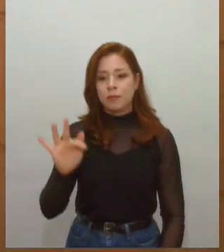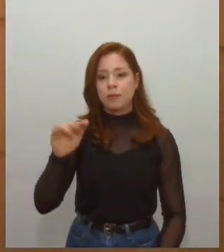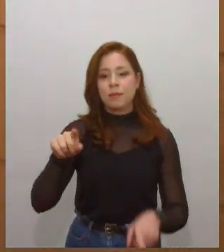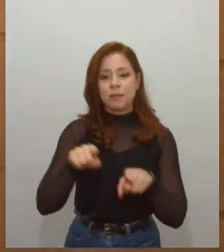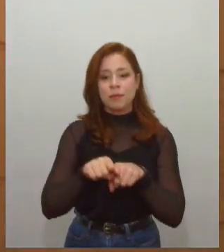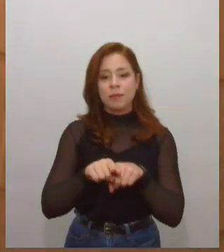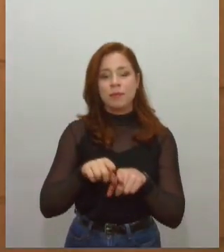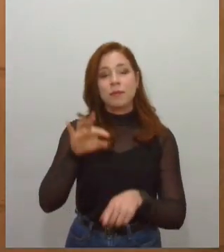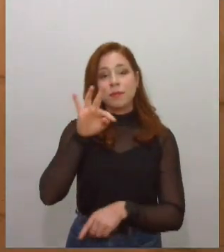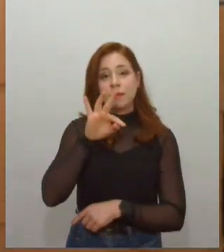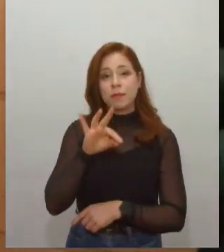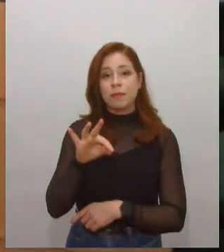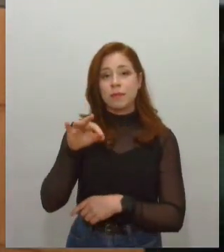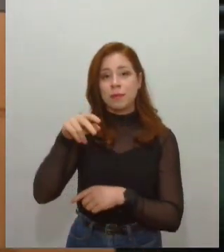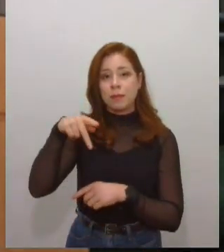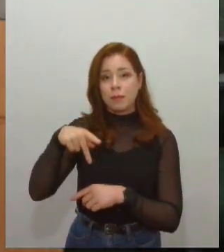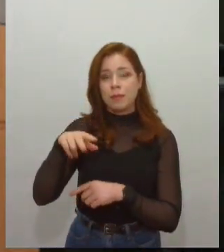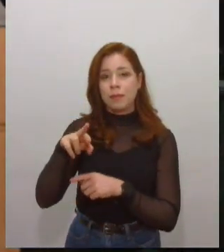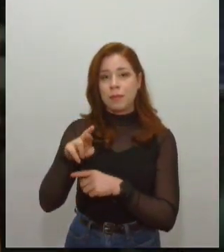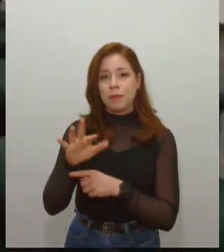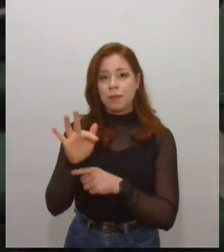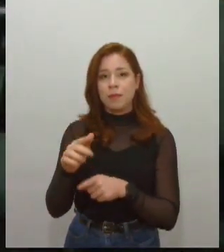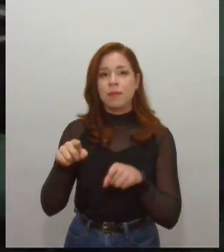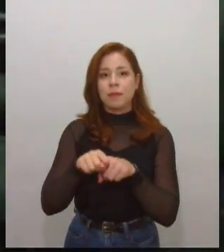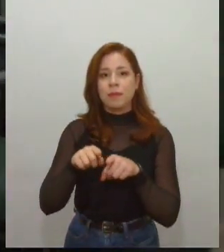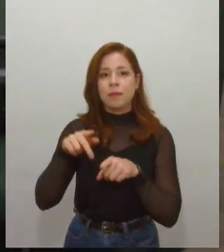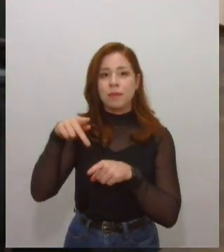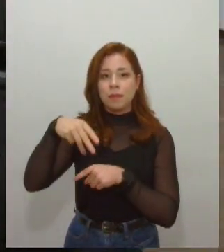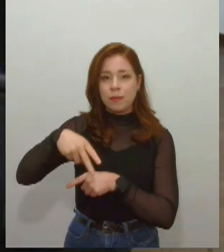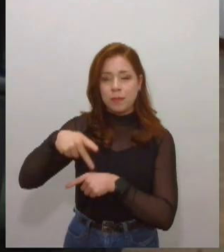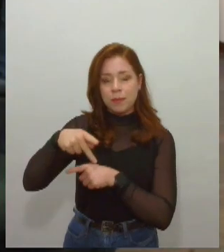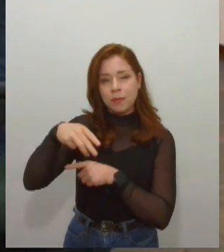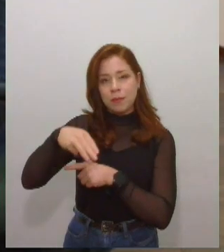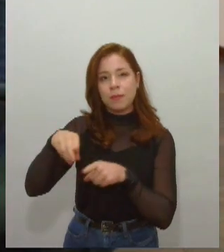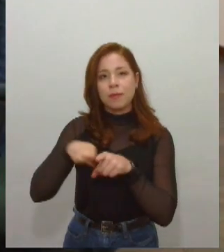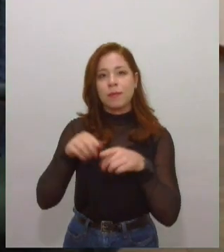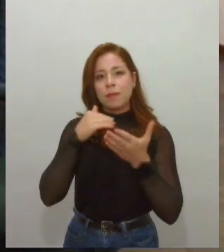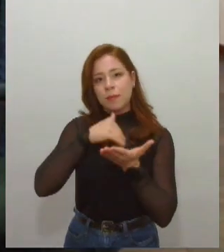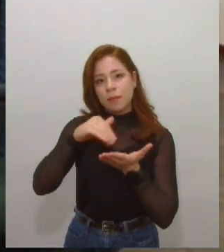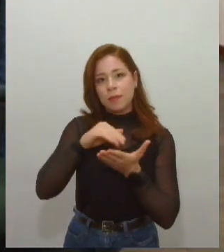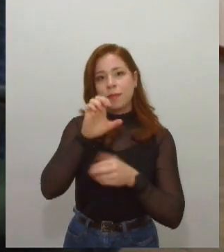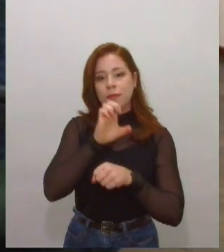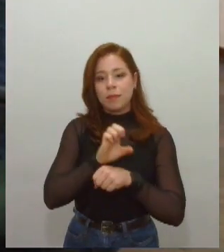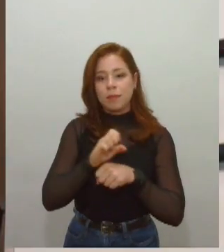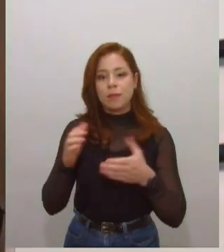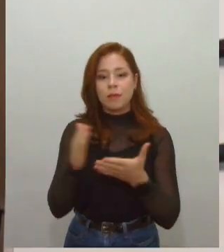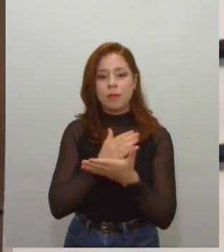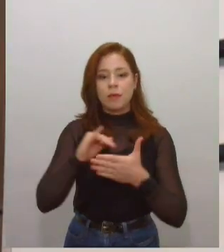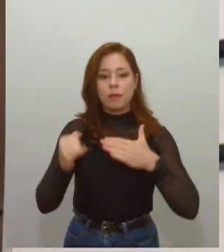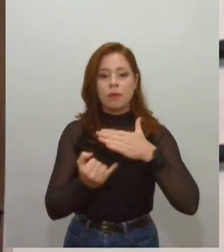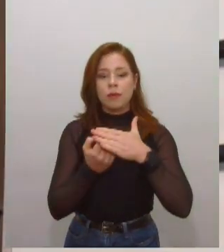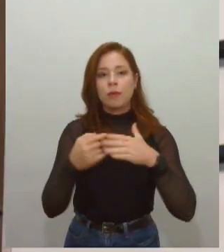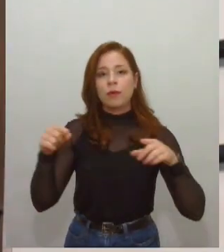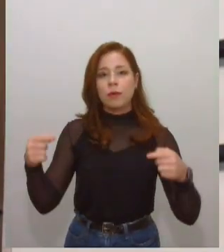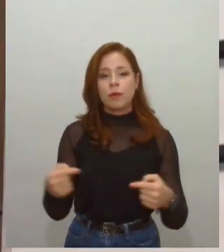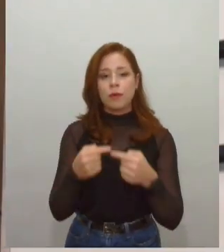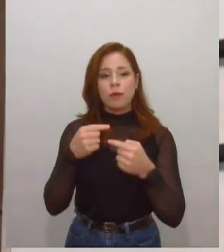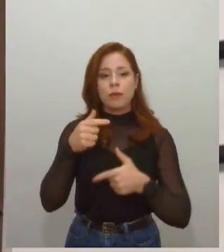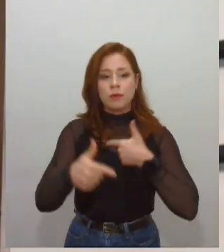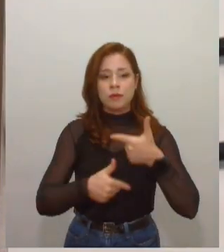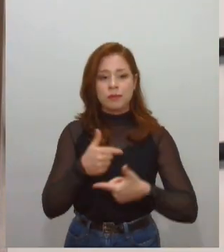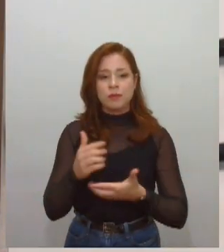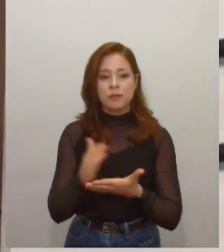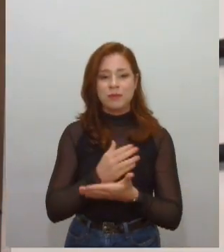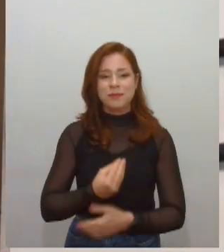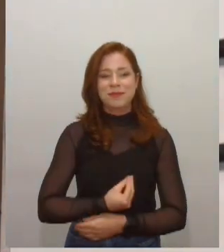Federal, Polícia Militar, secretarias de Estado e órgãos ligados à área do trabalho. Entre as presenças